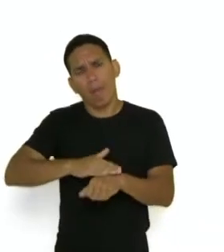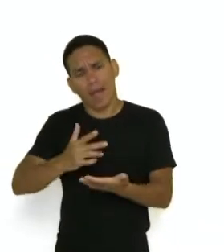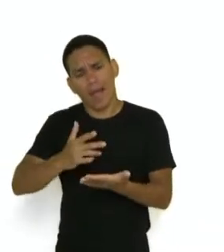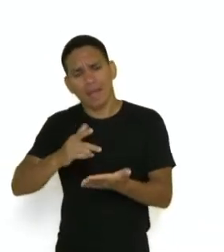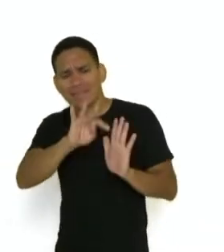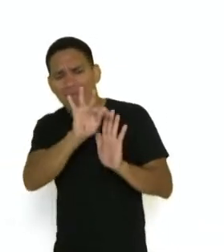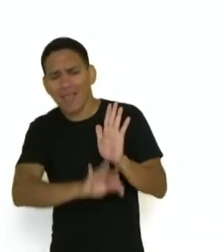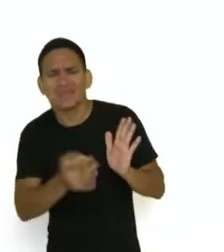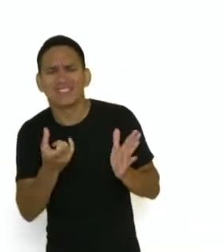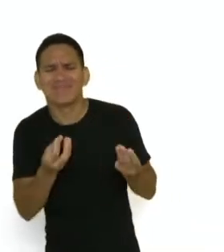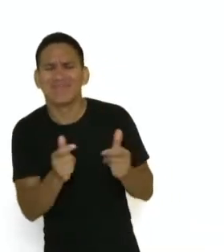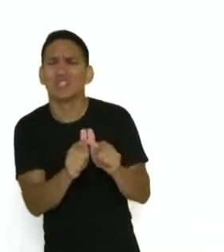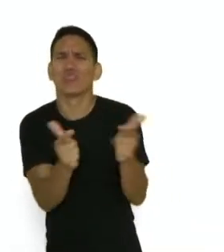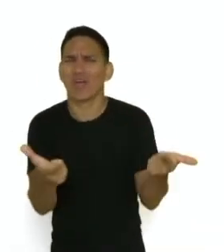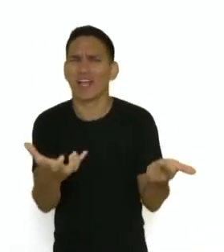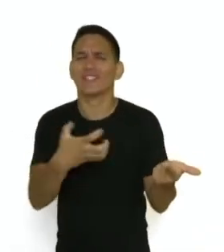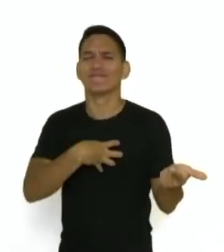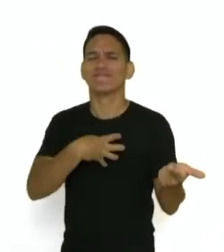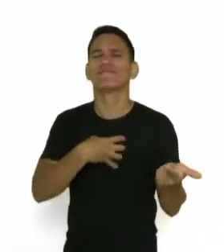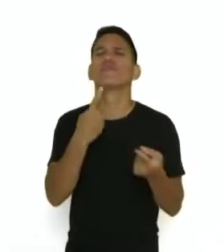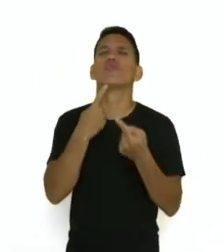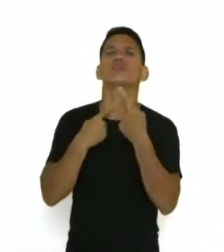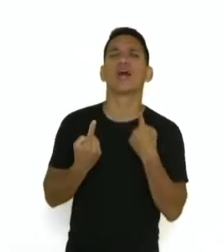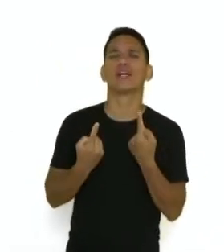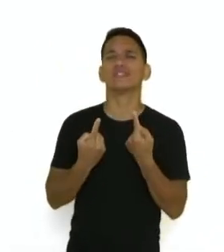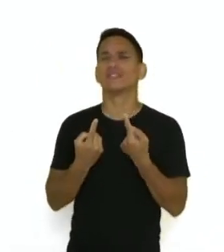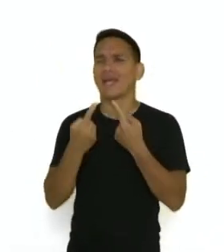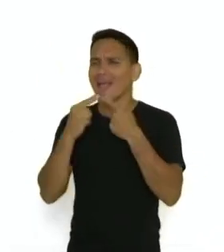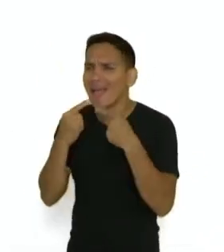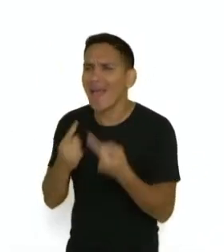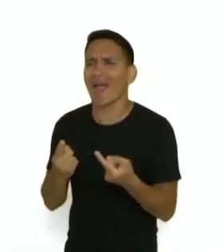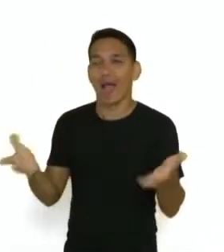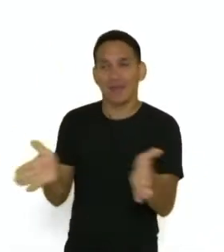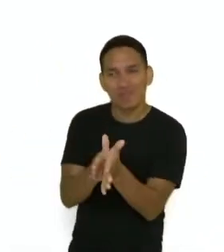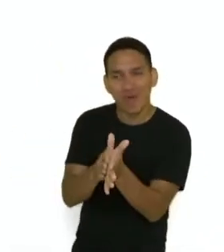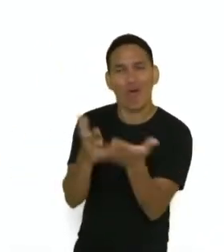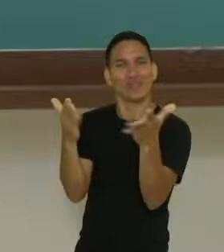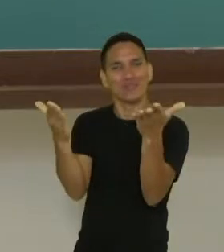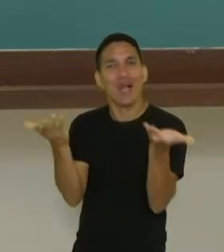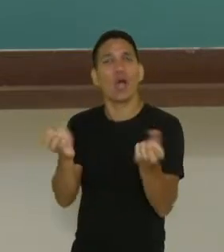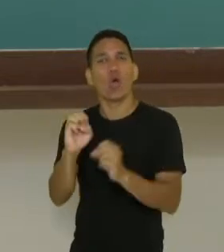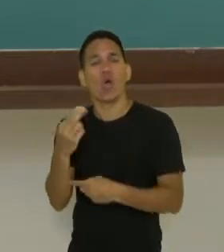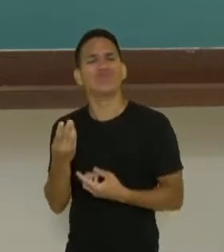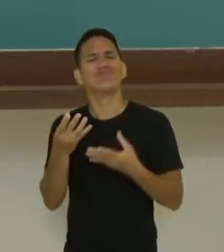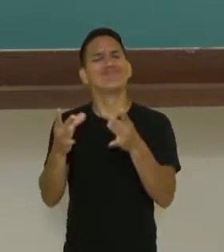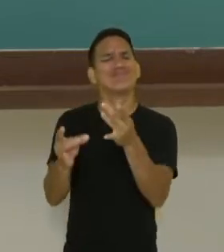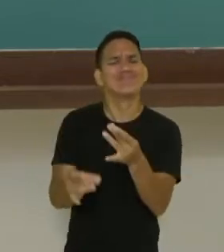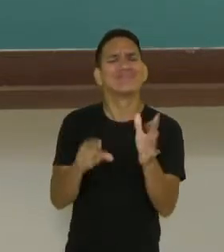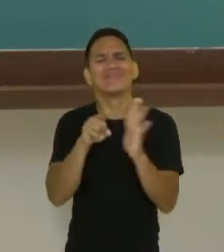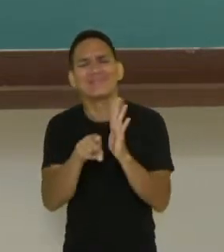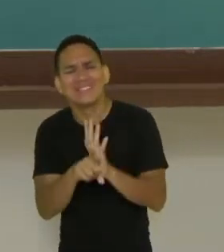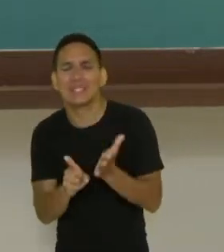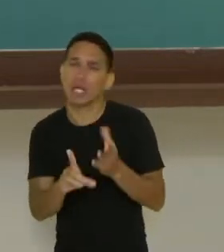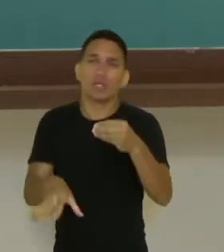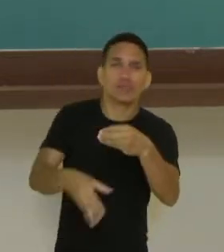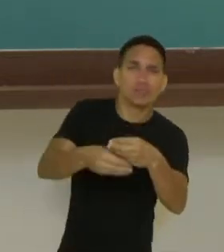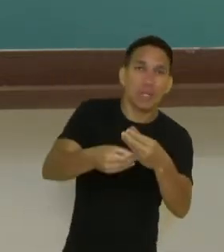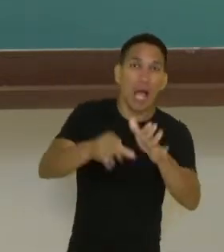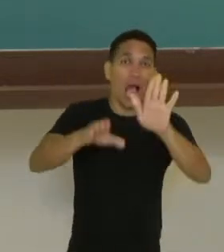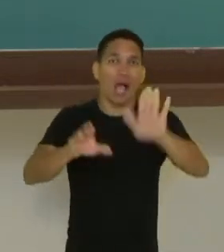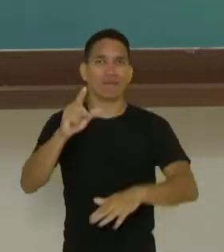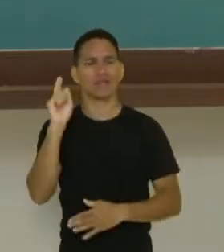elogiar, criticar, comentar ou esclarecer um assunto em relação a ele? Às vezes a gente faz